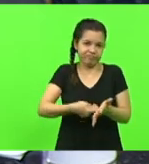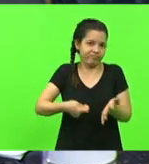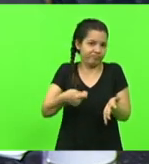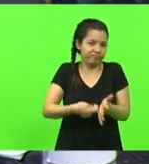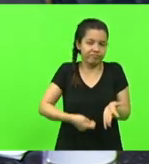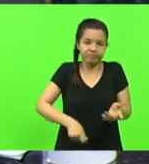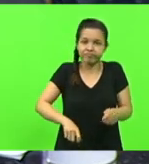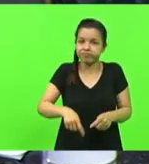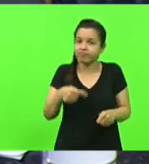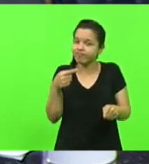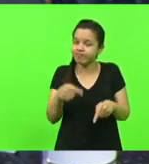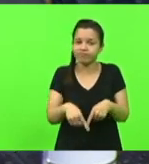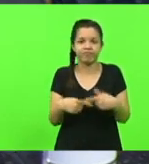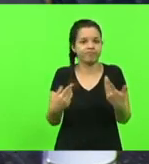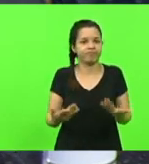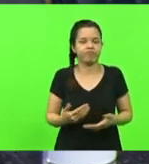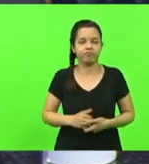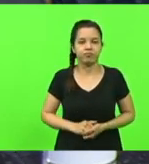Ok, deputado.